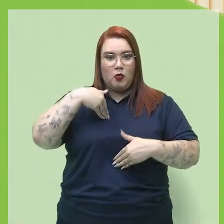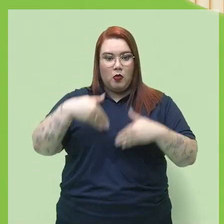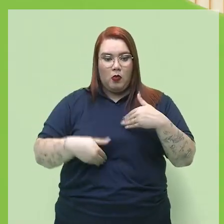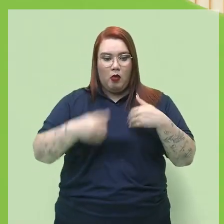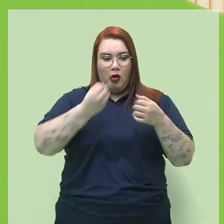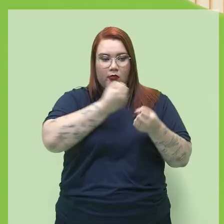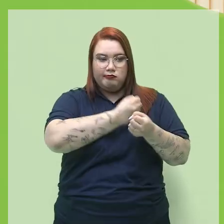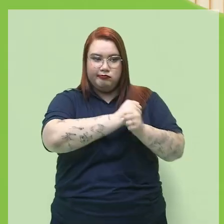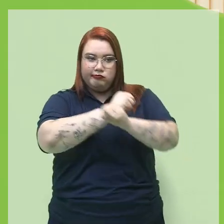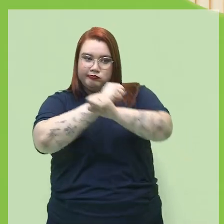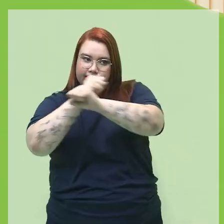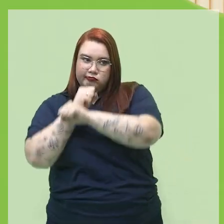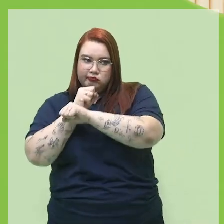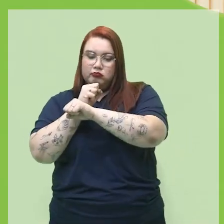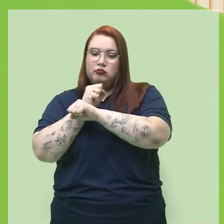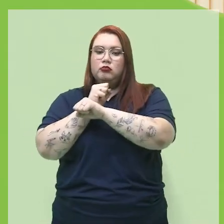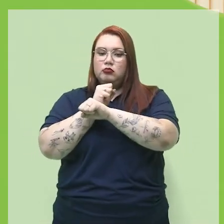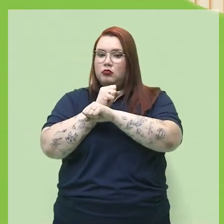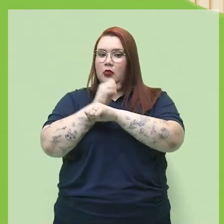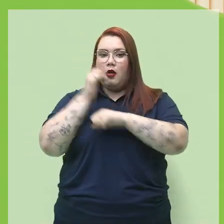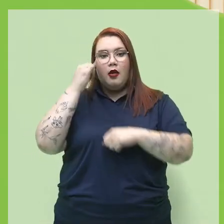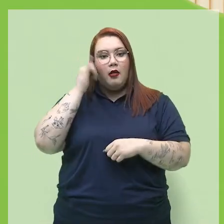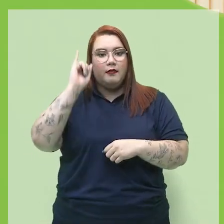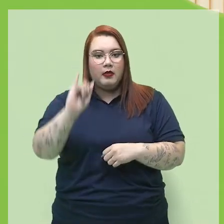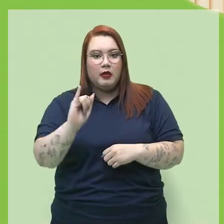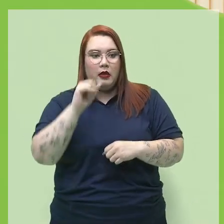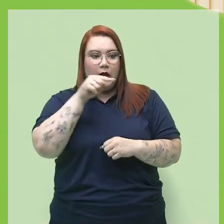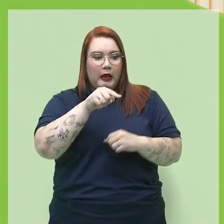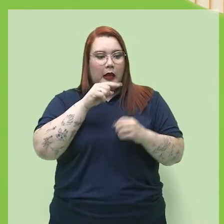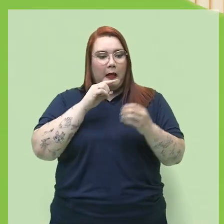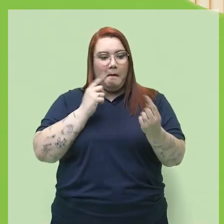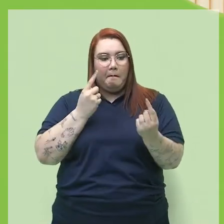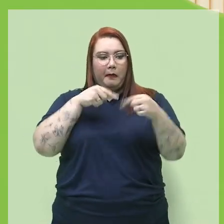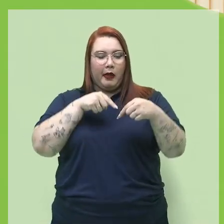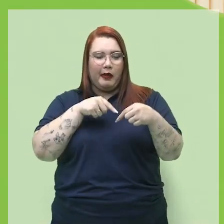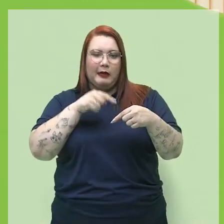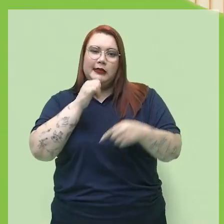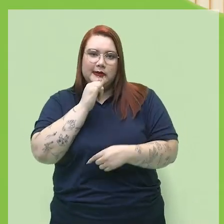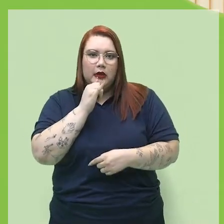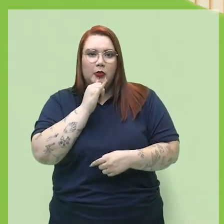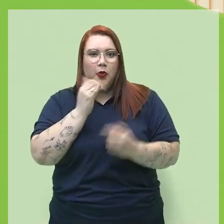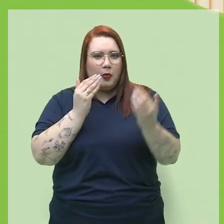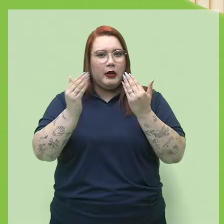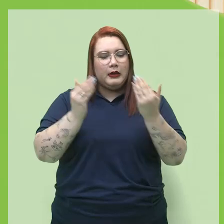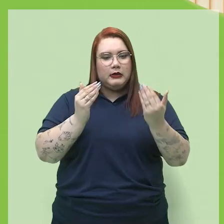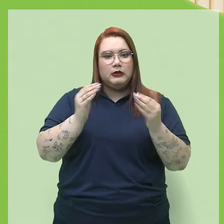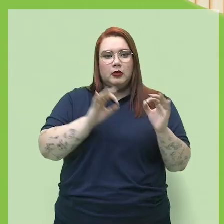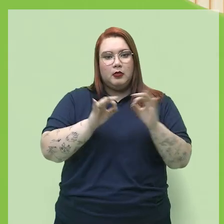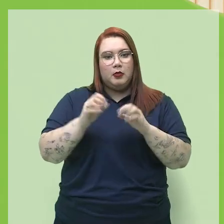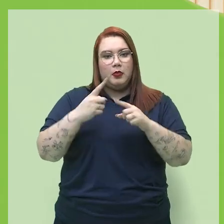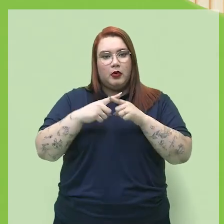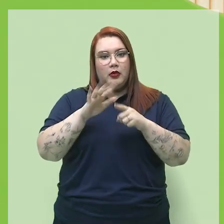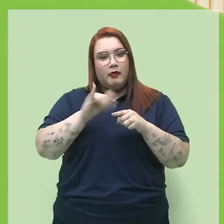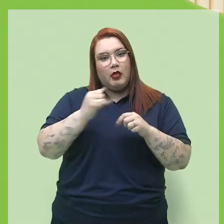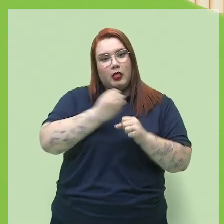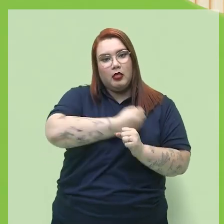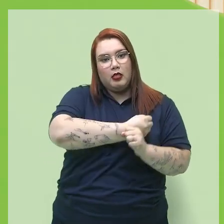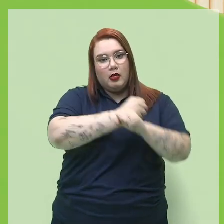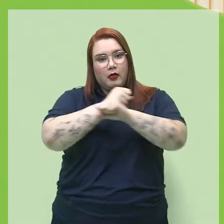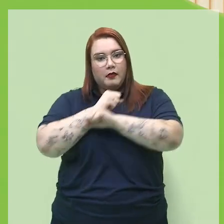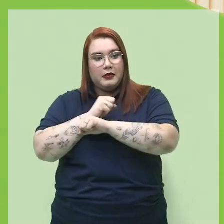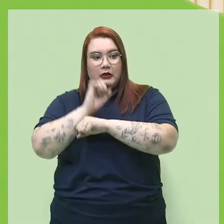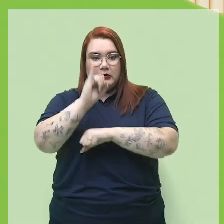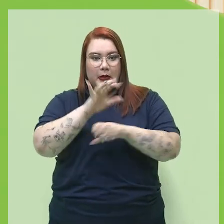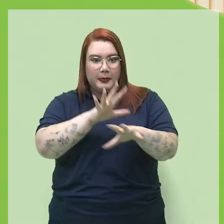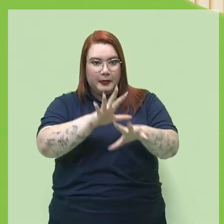tentar matar ou excluir ali aquele micro-organismo do nosso corpo, tá certo? Porque ele vai defender, porque se ele se